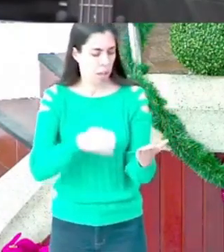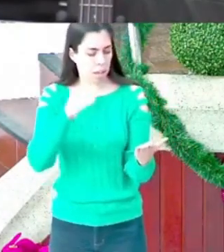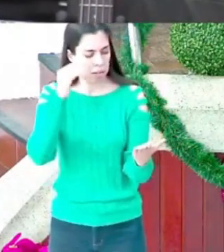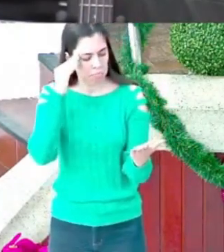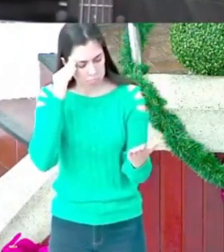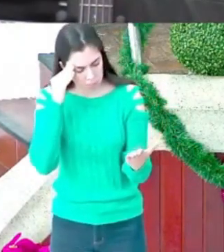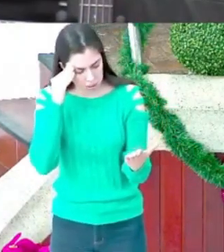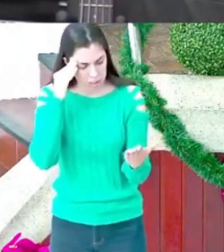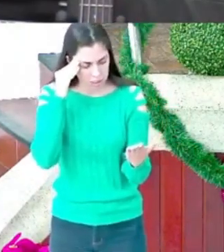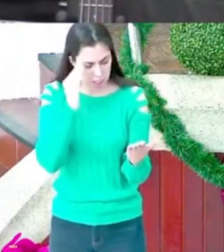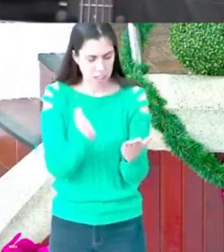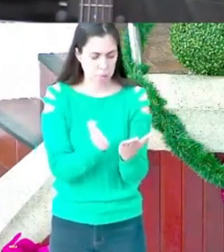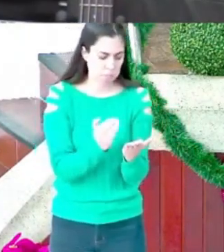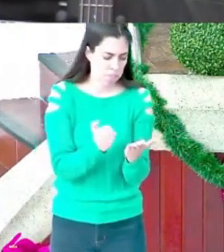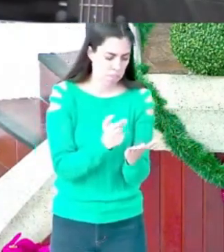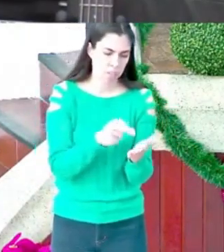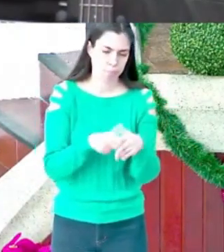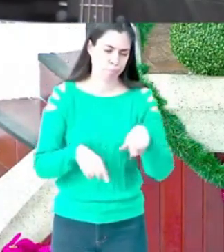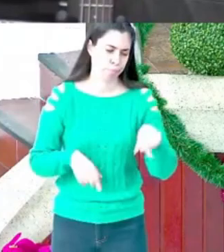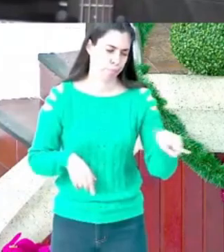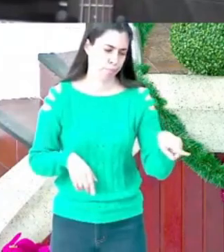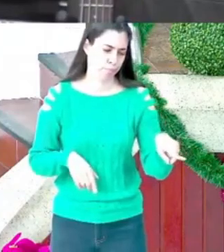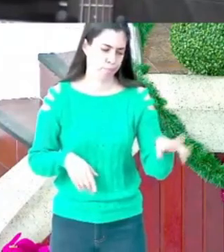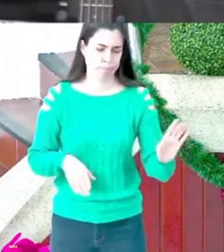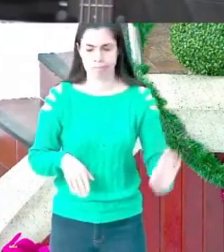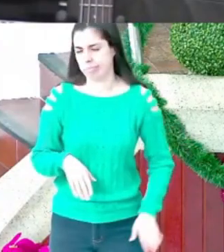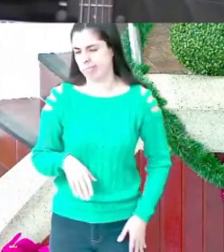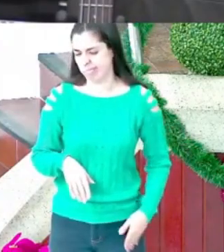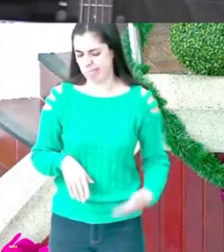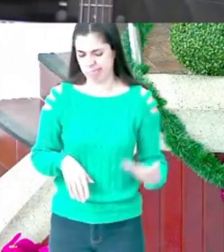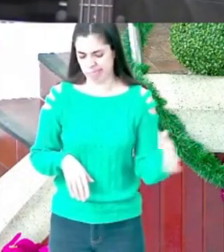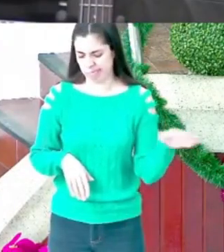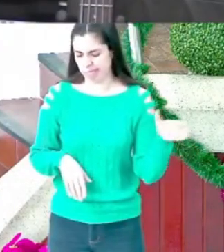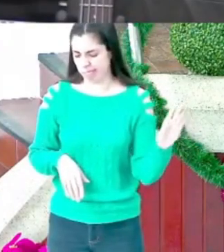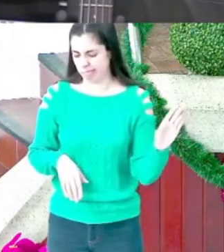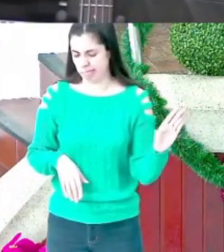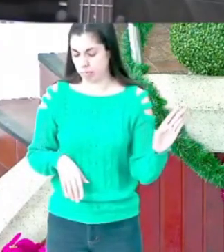das Escrituras, são parecidos com aqueles